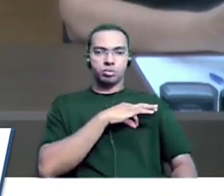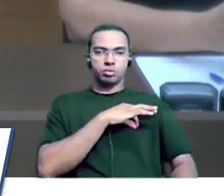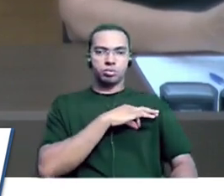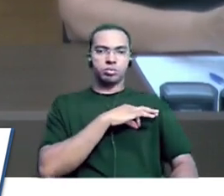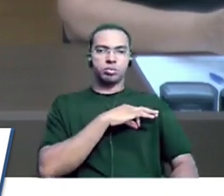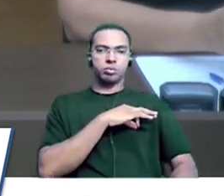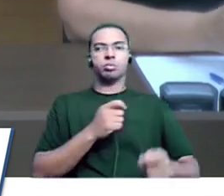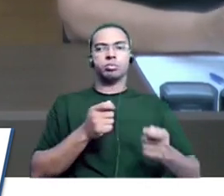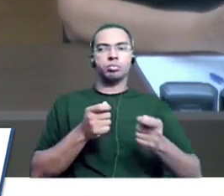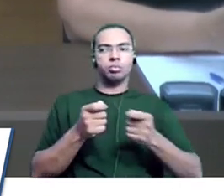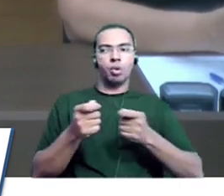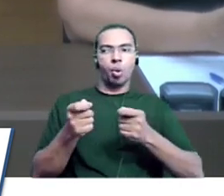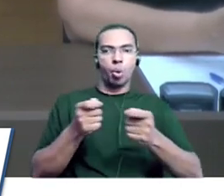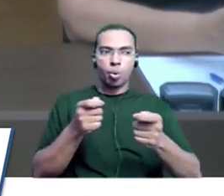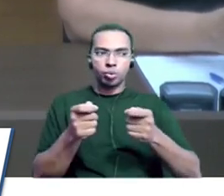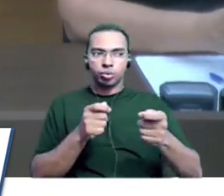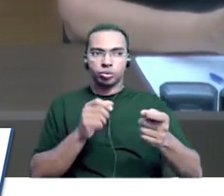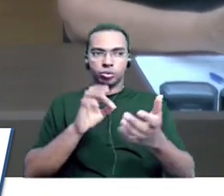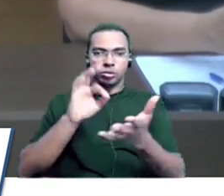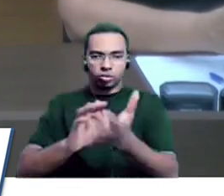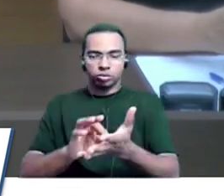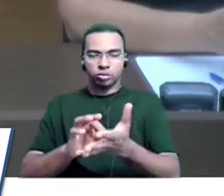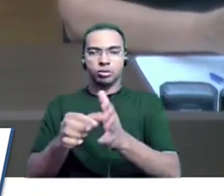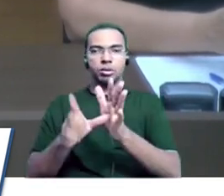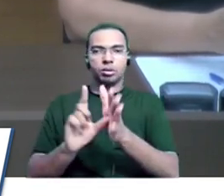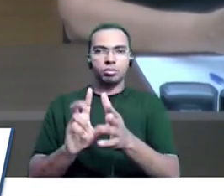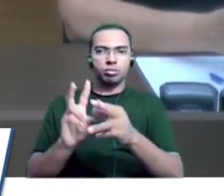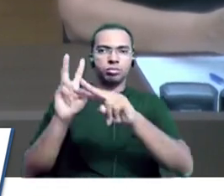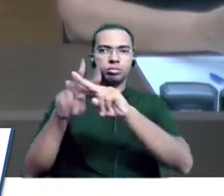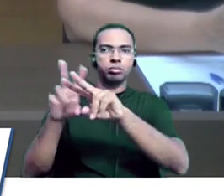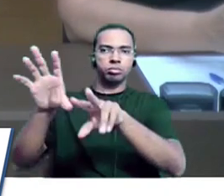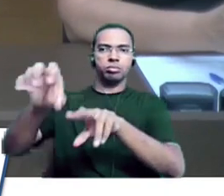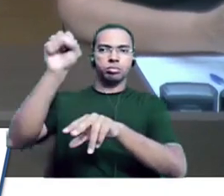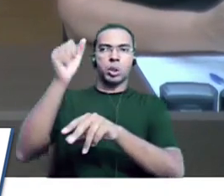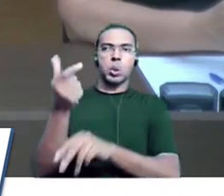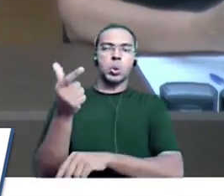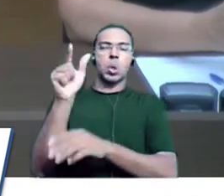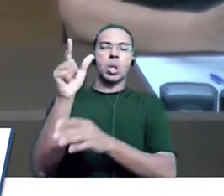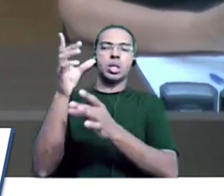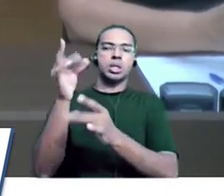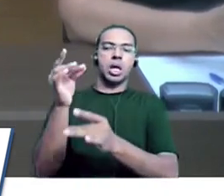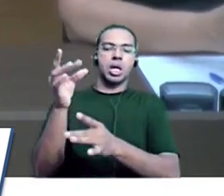negociações e ações antissequestro, dentre outros. A